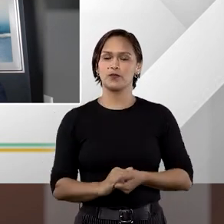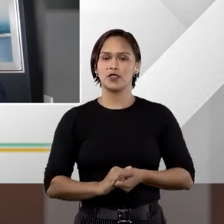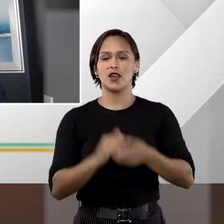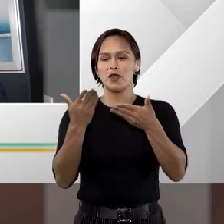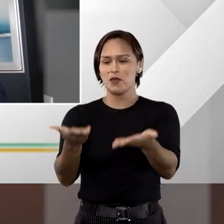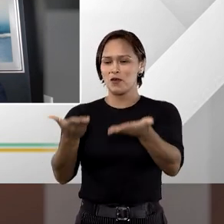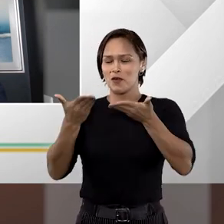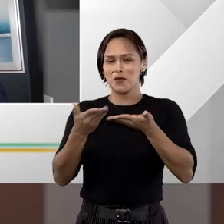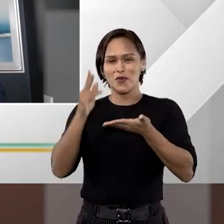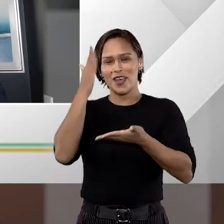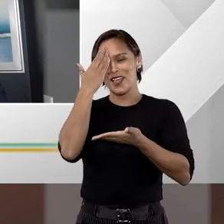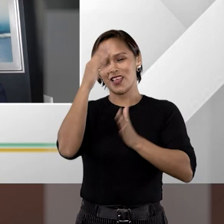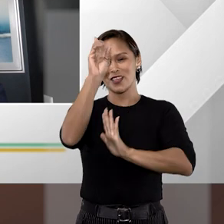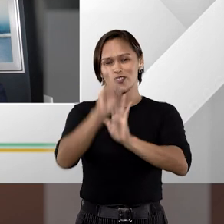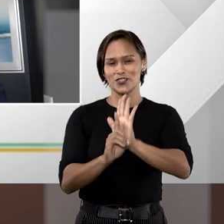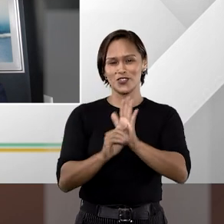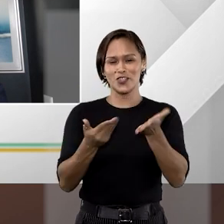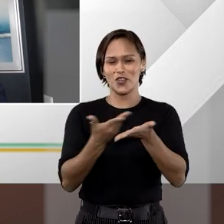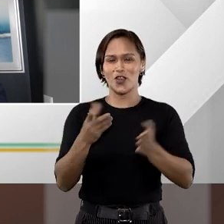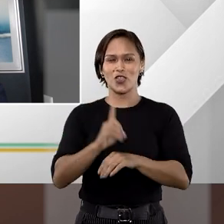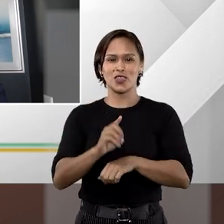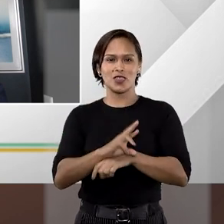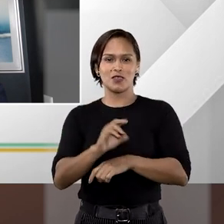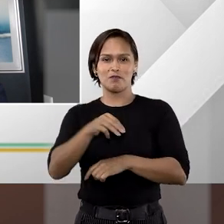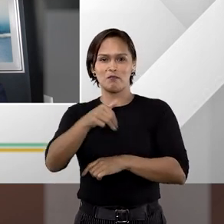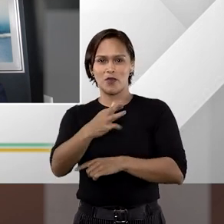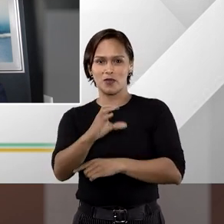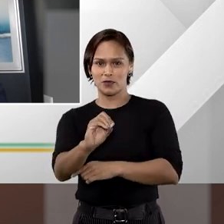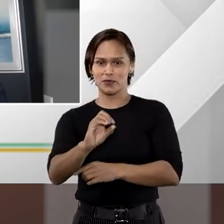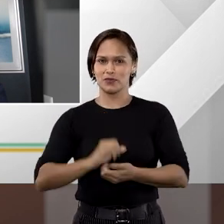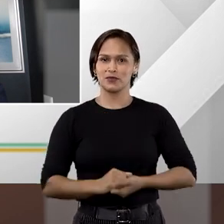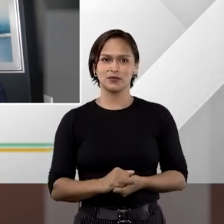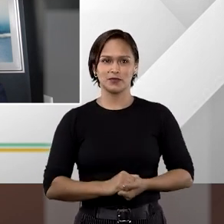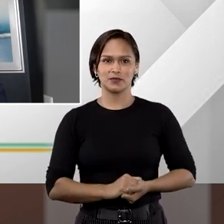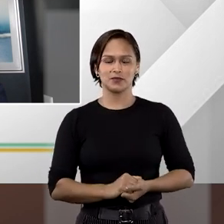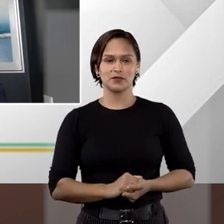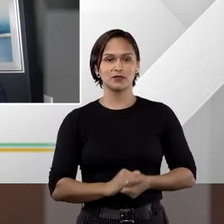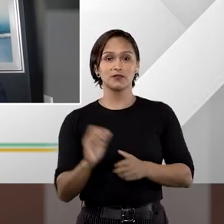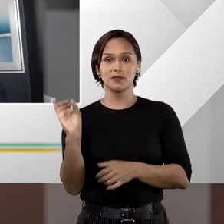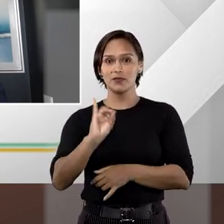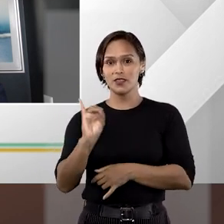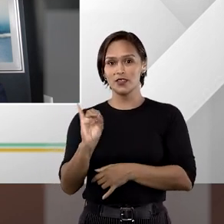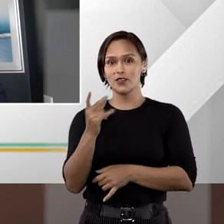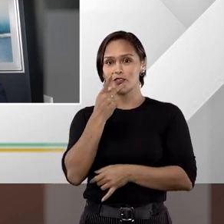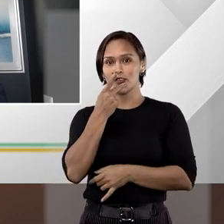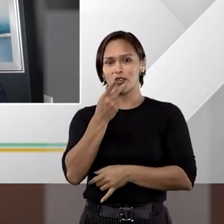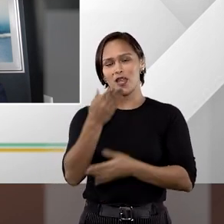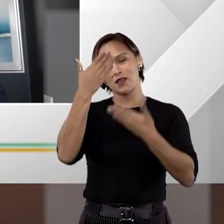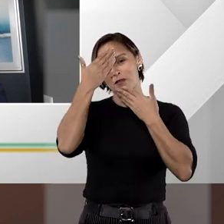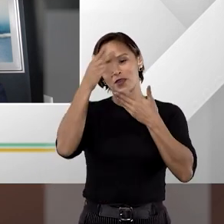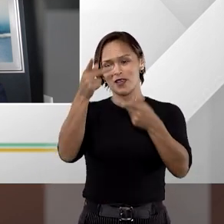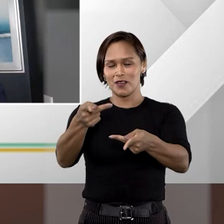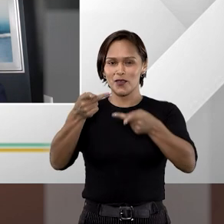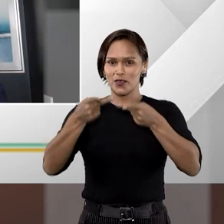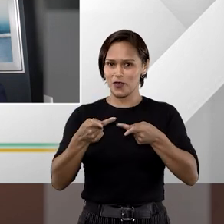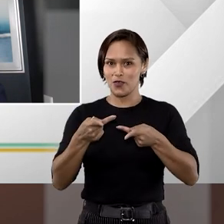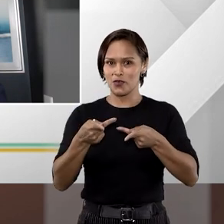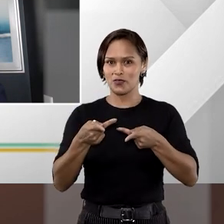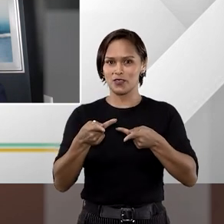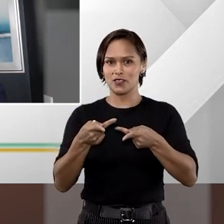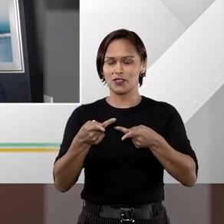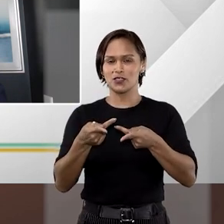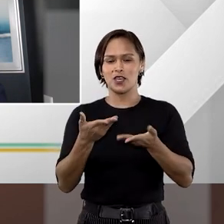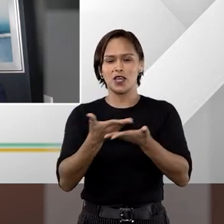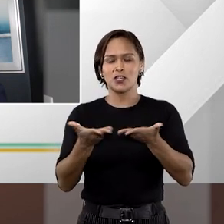muito bem-vindo ao entender direito de hoje Doutor Mauro Fernandinho o Olá Fátima Obrigado pelo convite